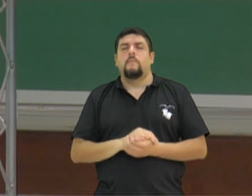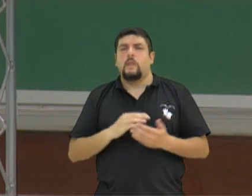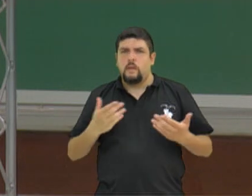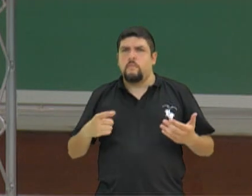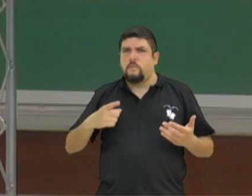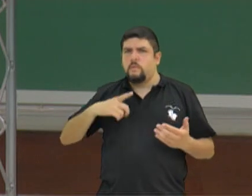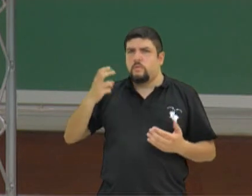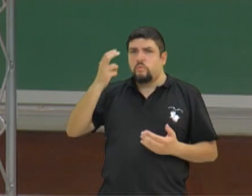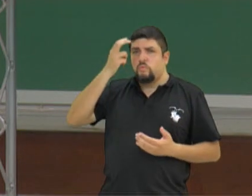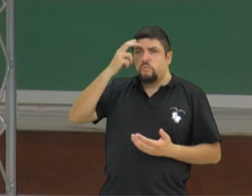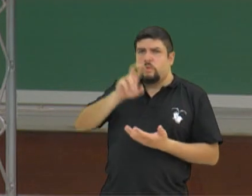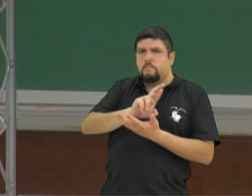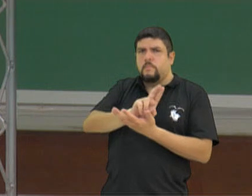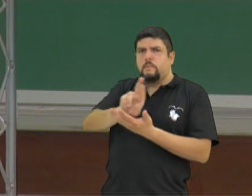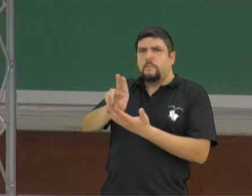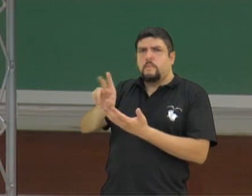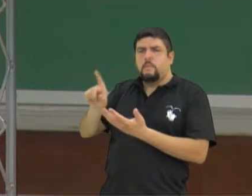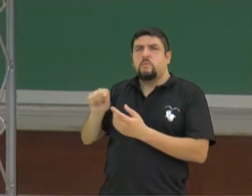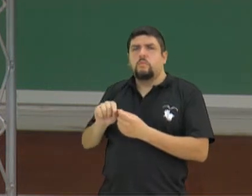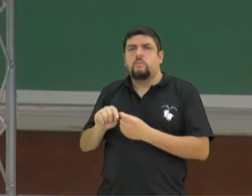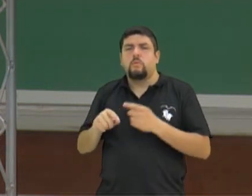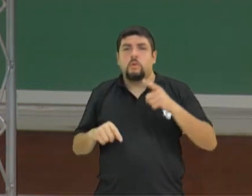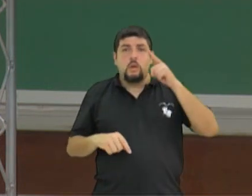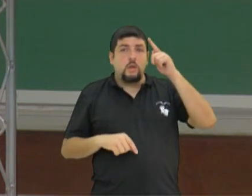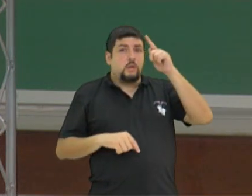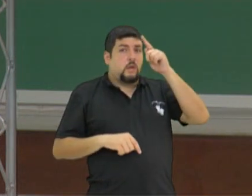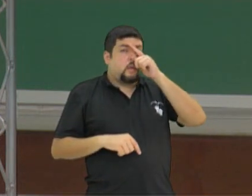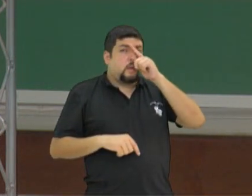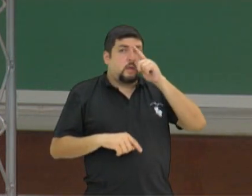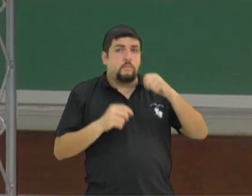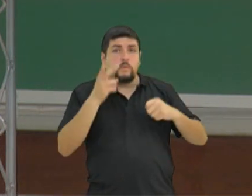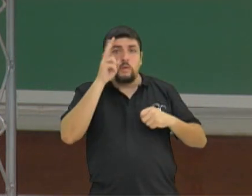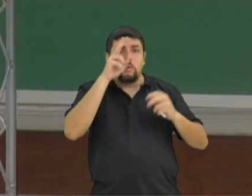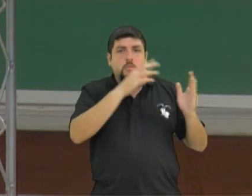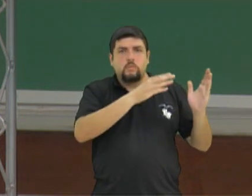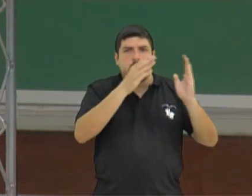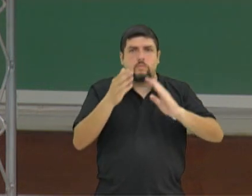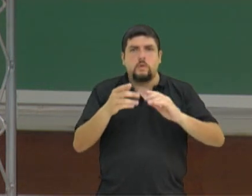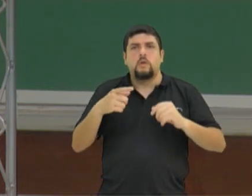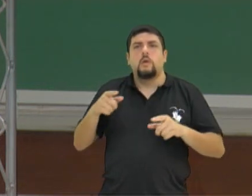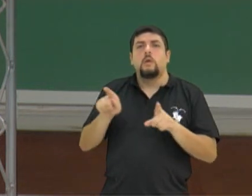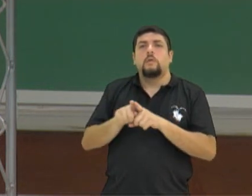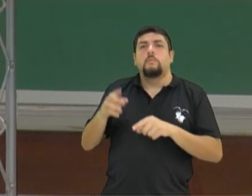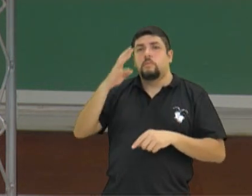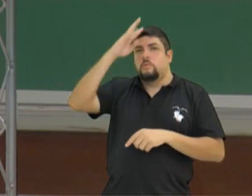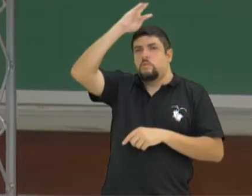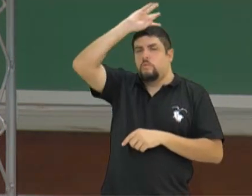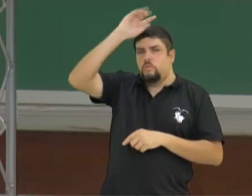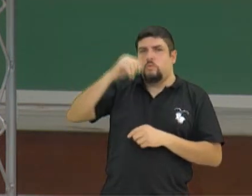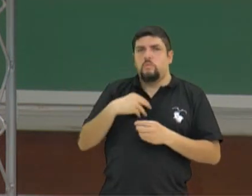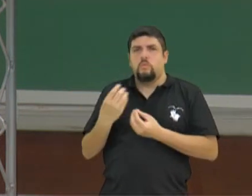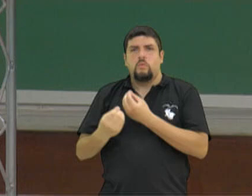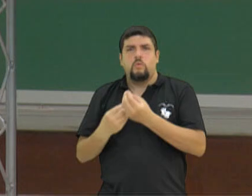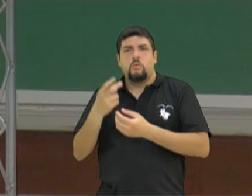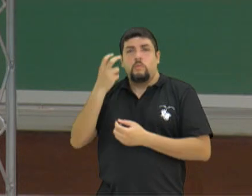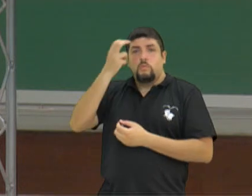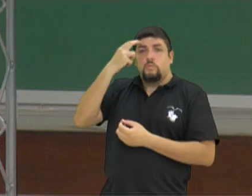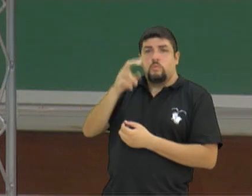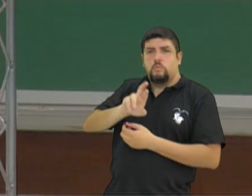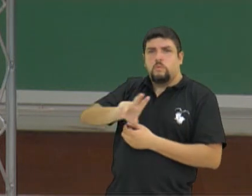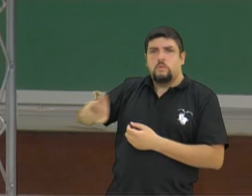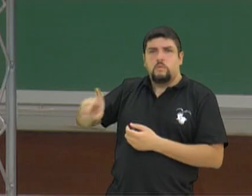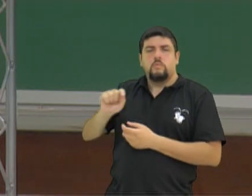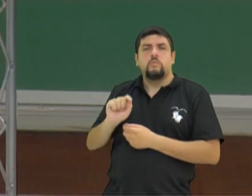diversas mitologias, tanto na mitologia grega, como na mitologia romana, né? Como em outras culturas aí, a